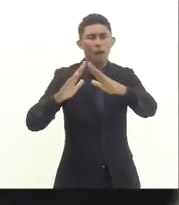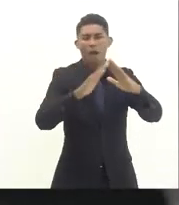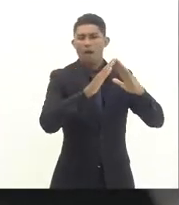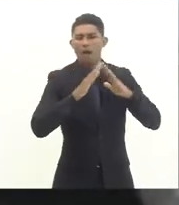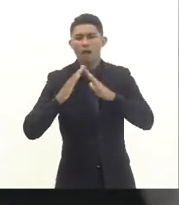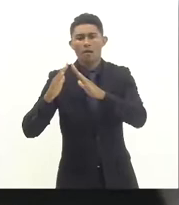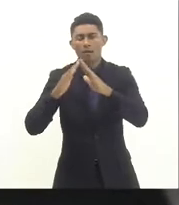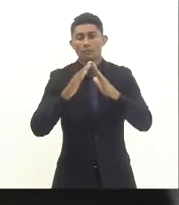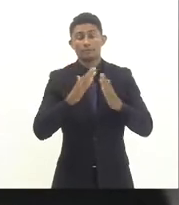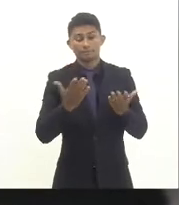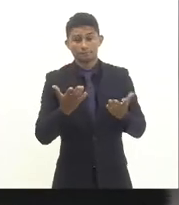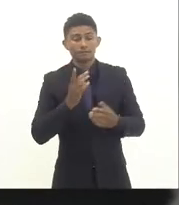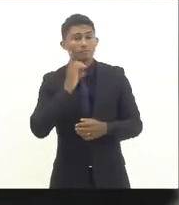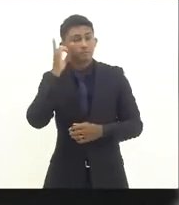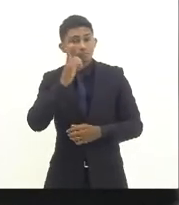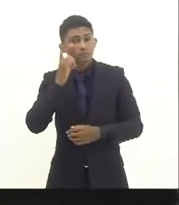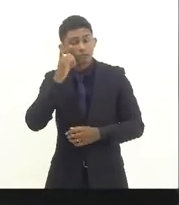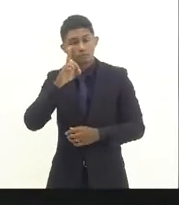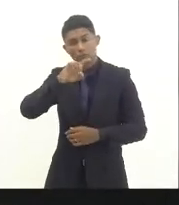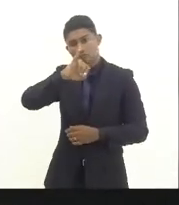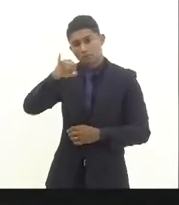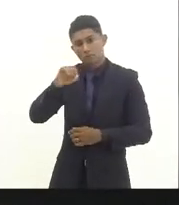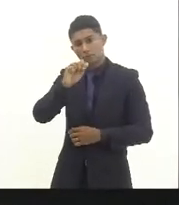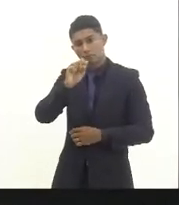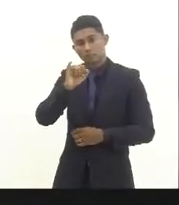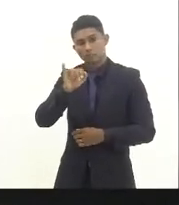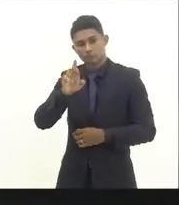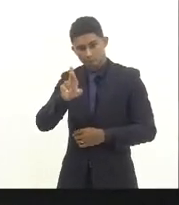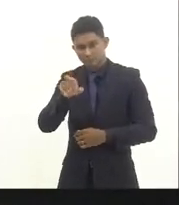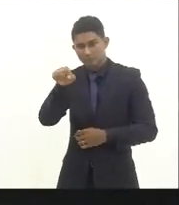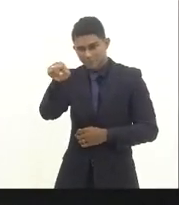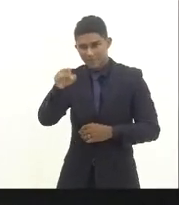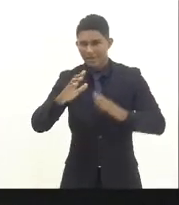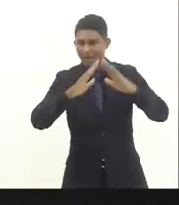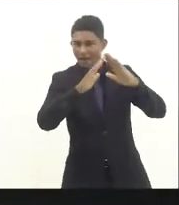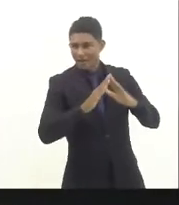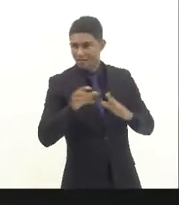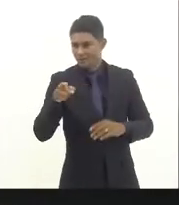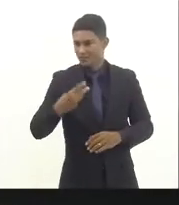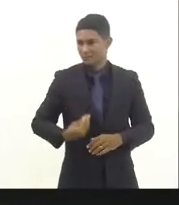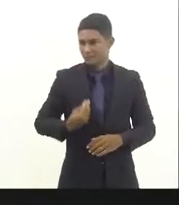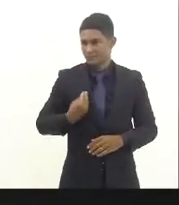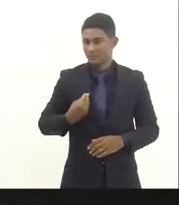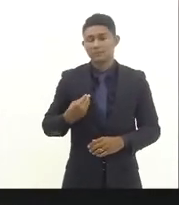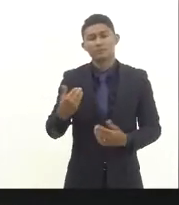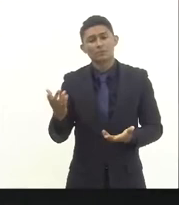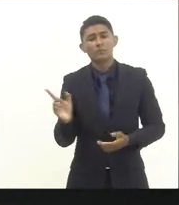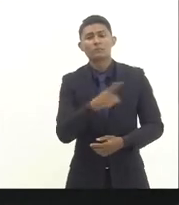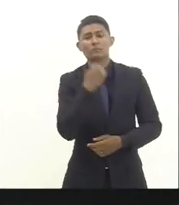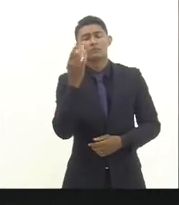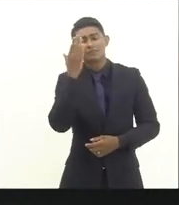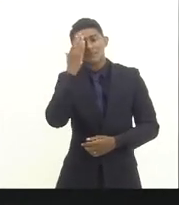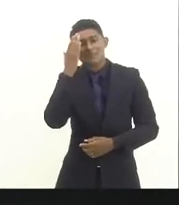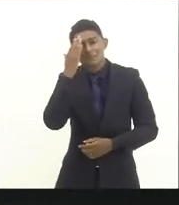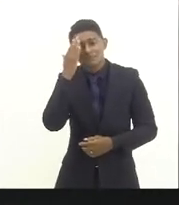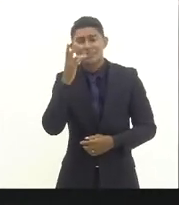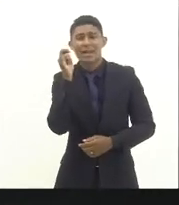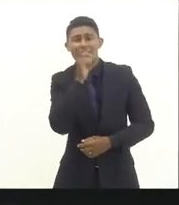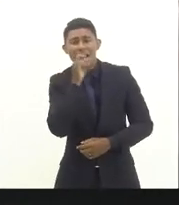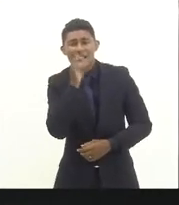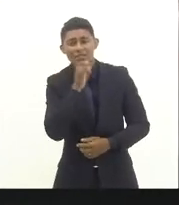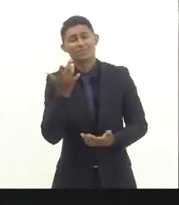Jair Bittencourt é a dessa região também nós sabemos que essa questão afeta toda e qualquer atividade